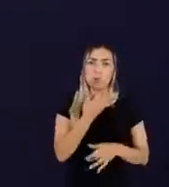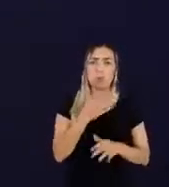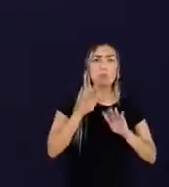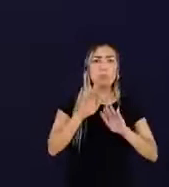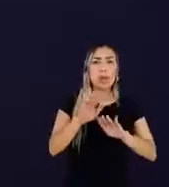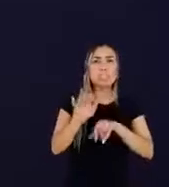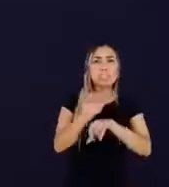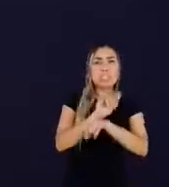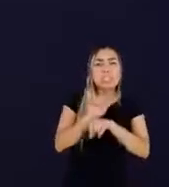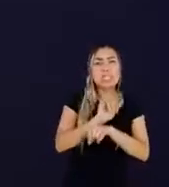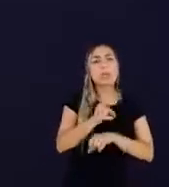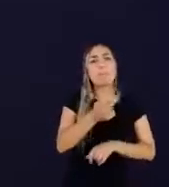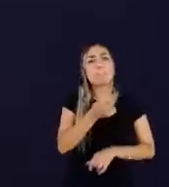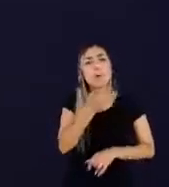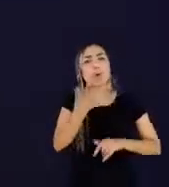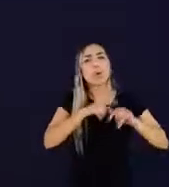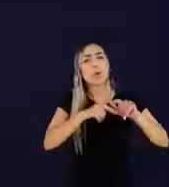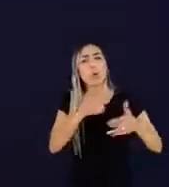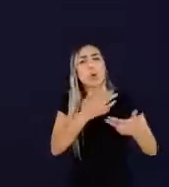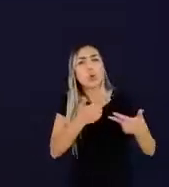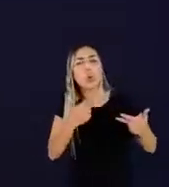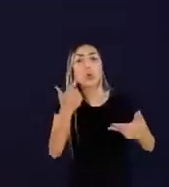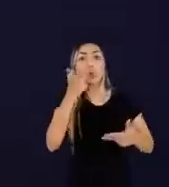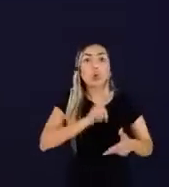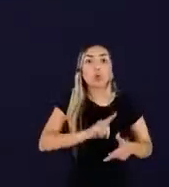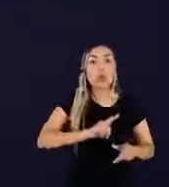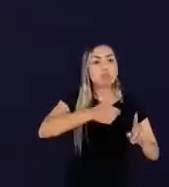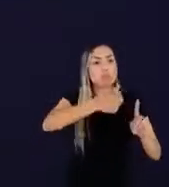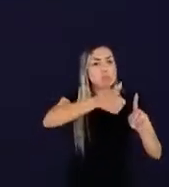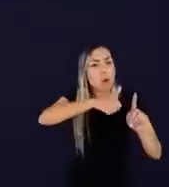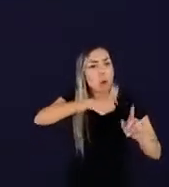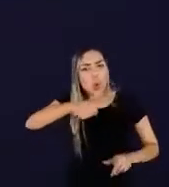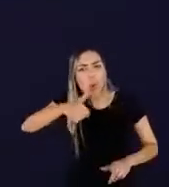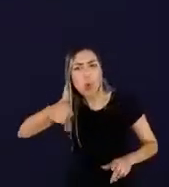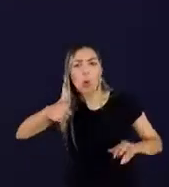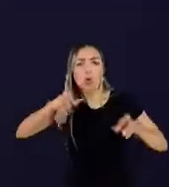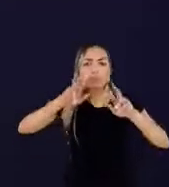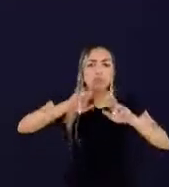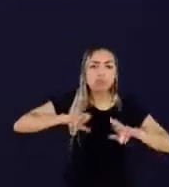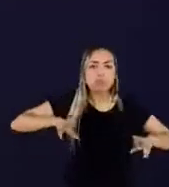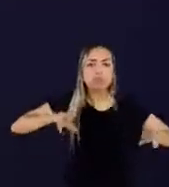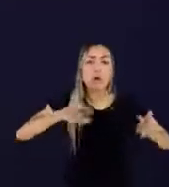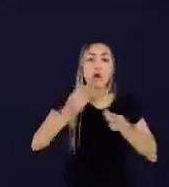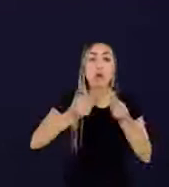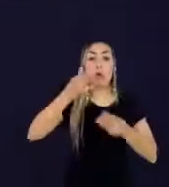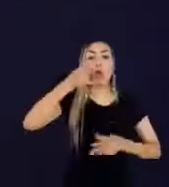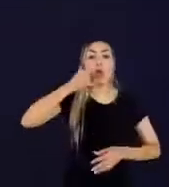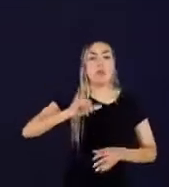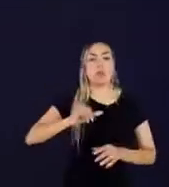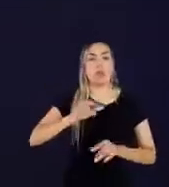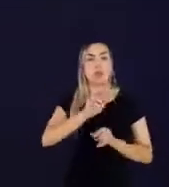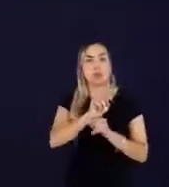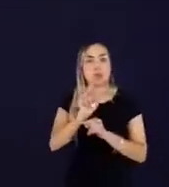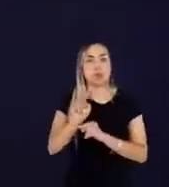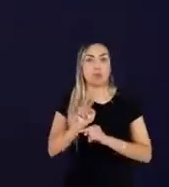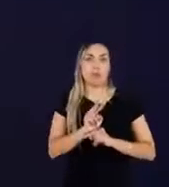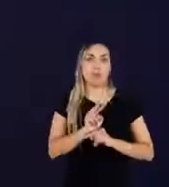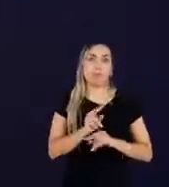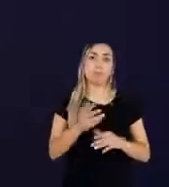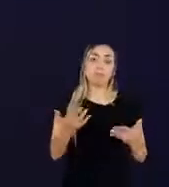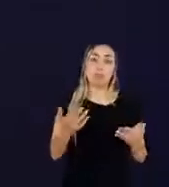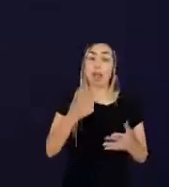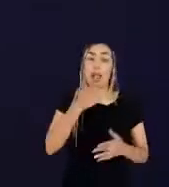que nos dão instrumento para fazer um olhar de prevenção. Com essa nota técnica que está em análise